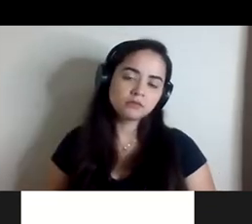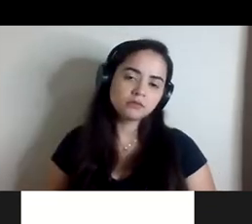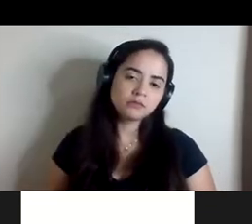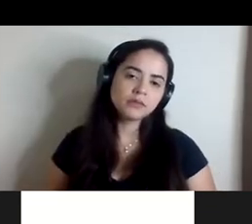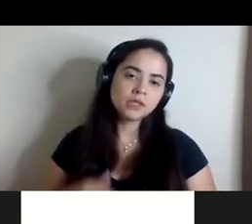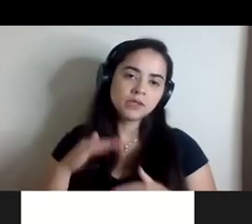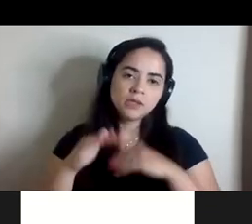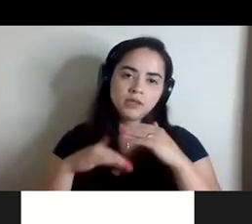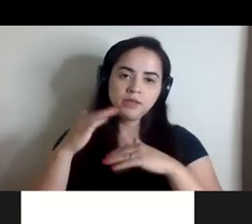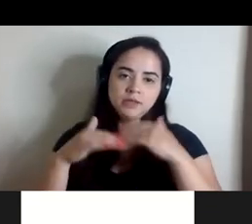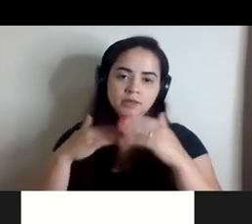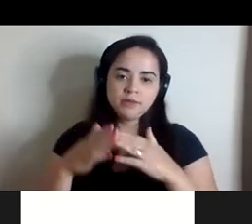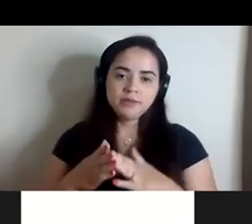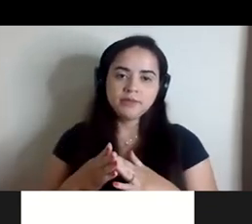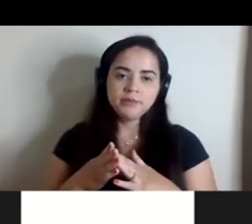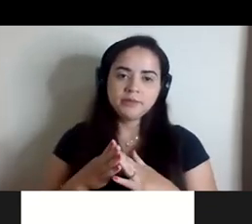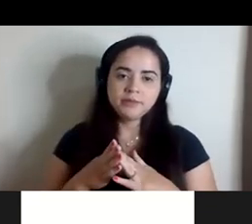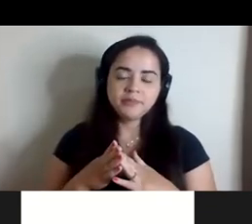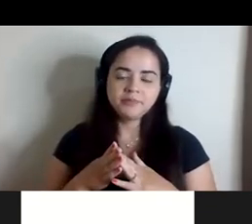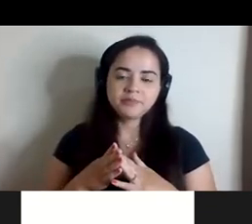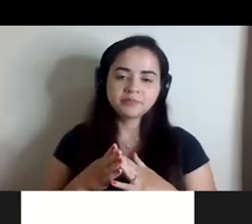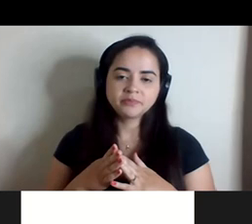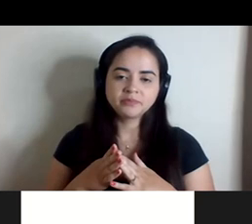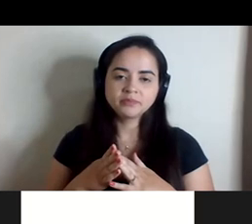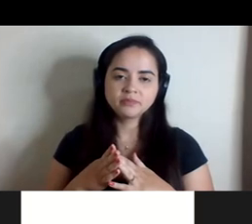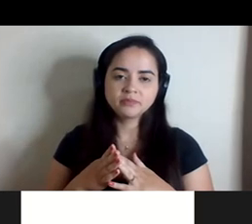para a construção dos conhecimentos